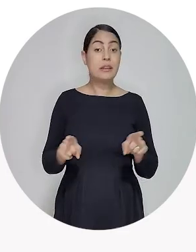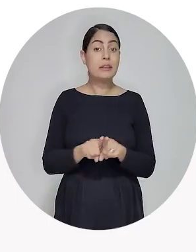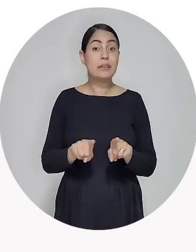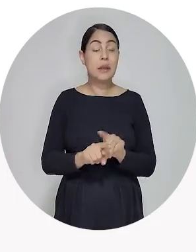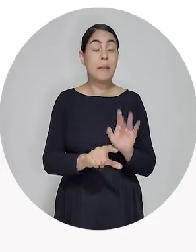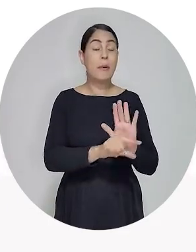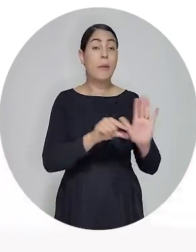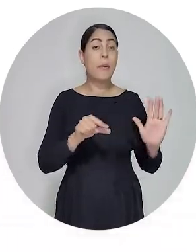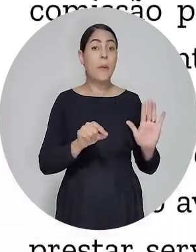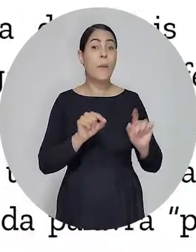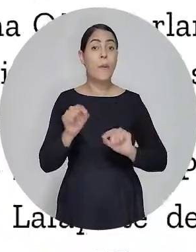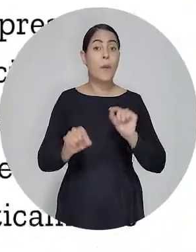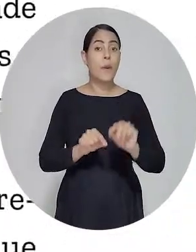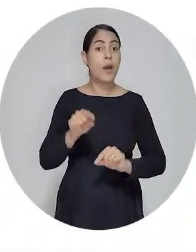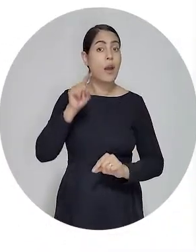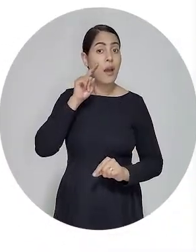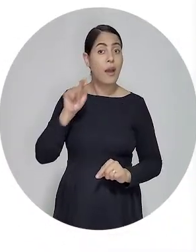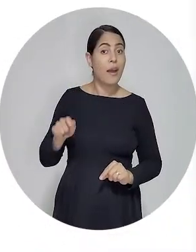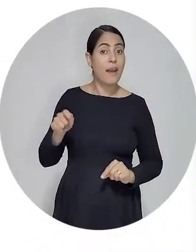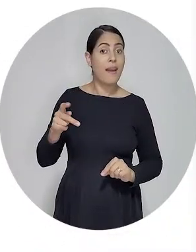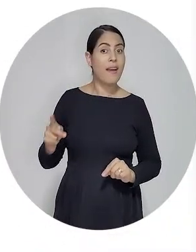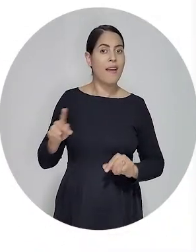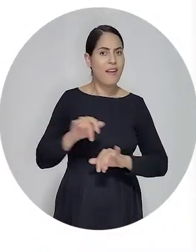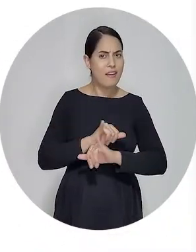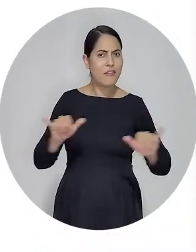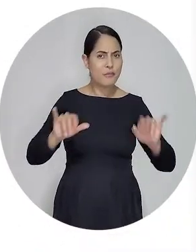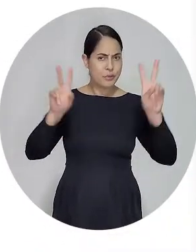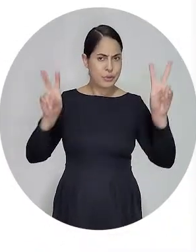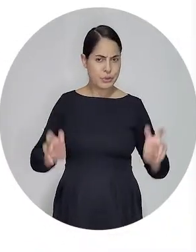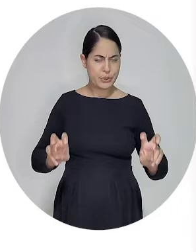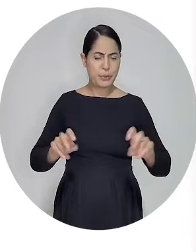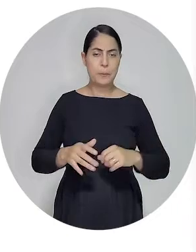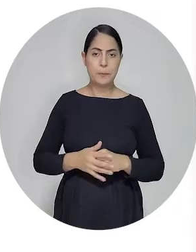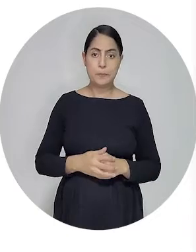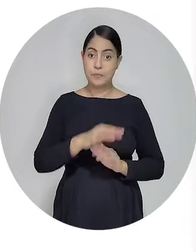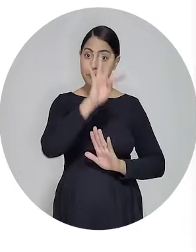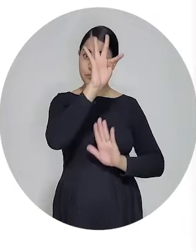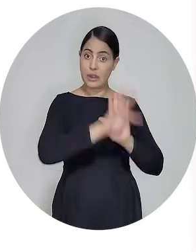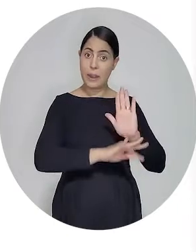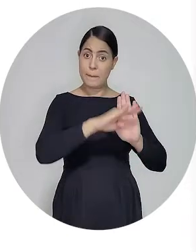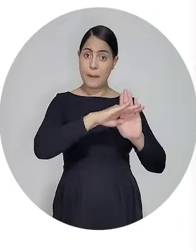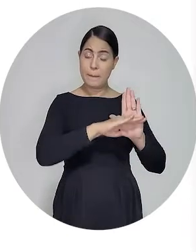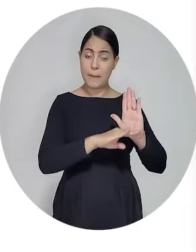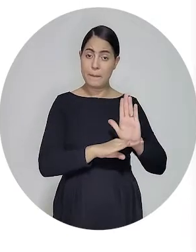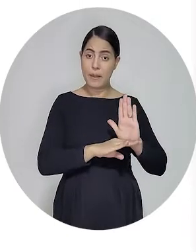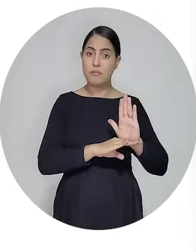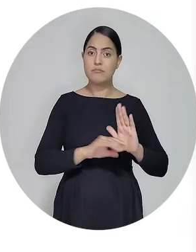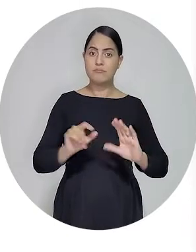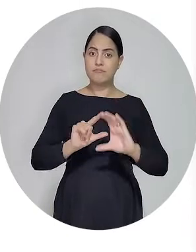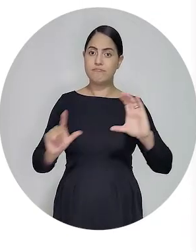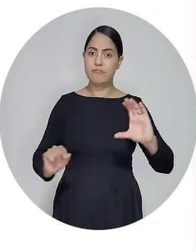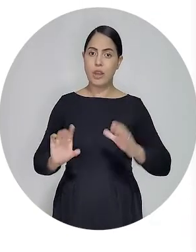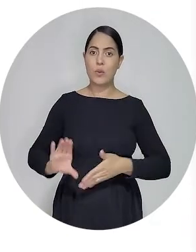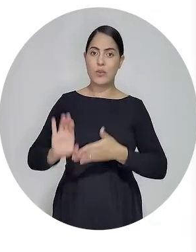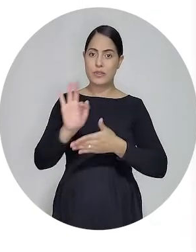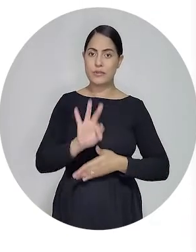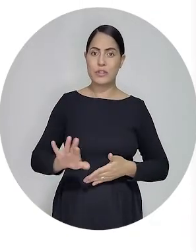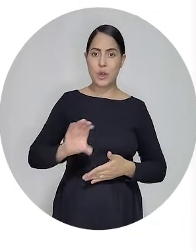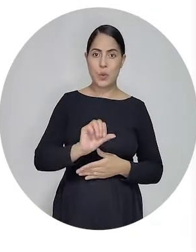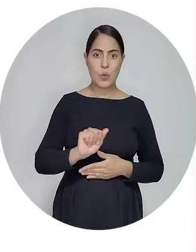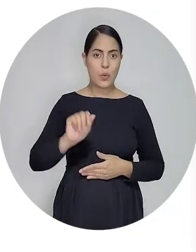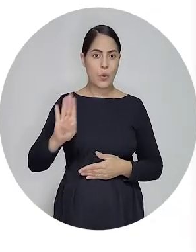do cidadão. Em outro trecho, Simonetti destaca que no ponto em que trata da sociedade de advogados, o texto atribui